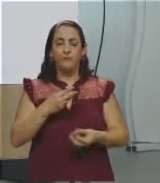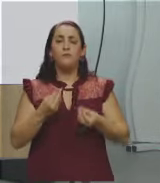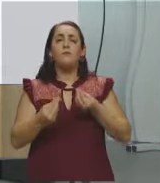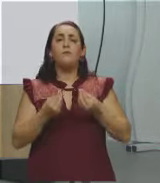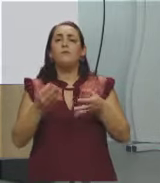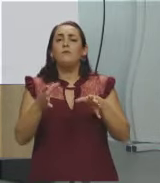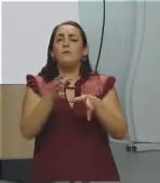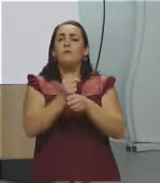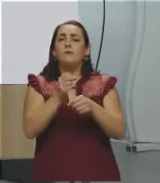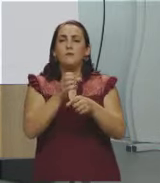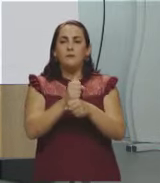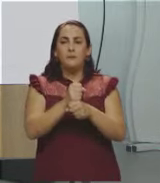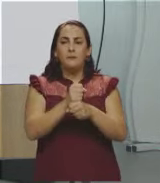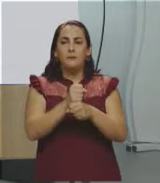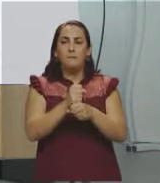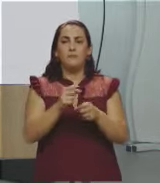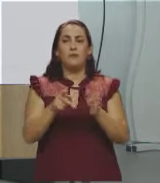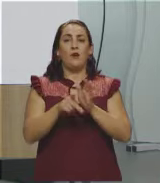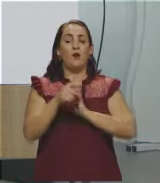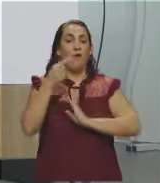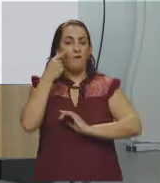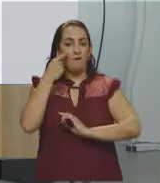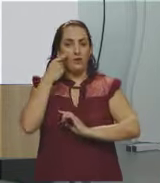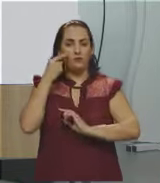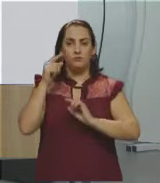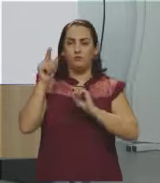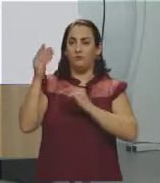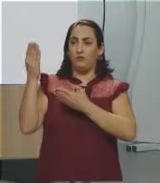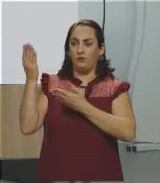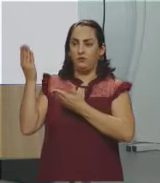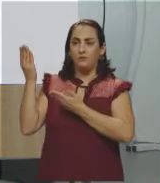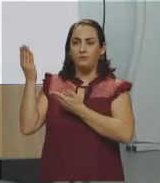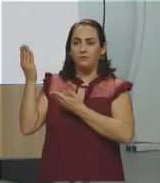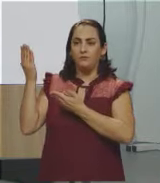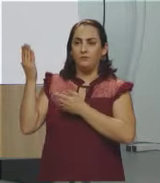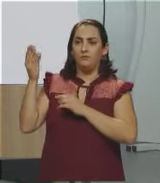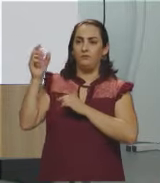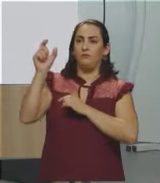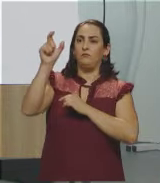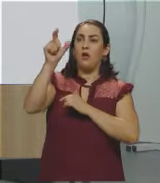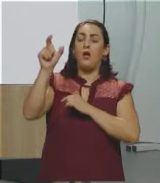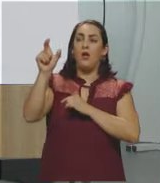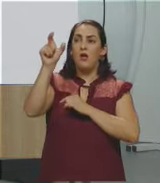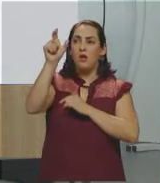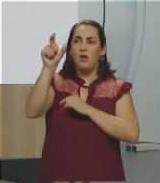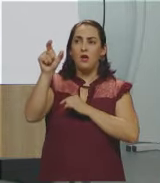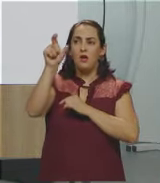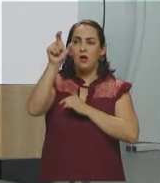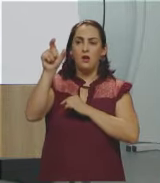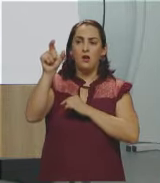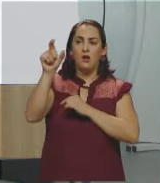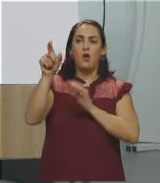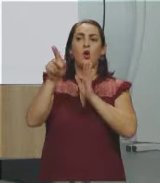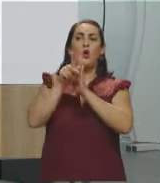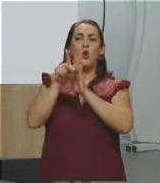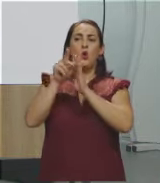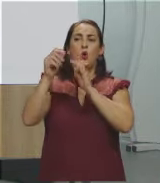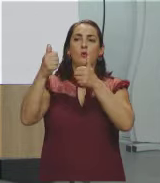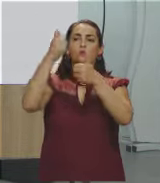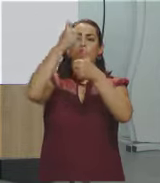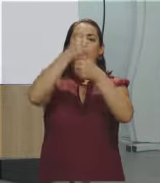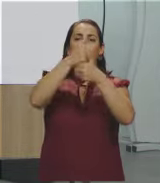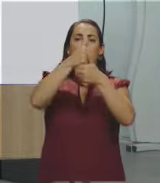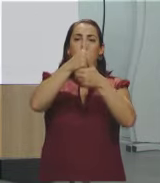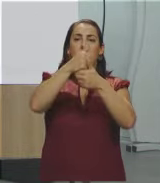vou pegar esses dois em paralelo, vou pegar o resultado disso, vou colocar em série com o R1, tá?